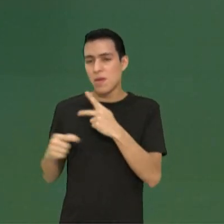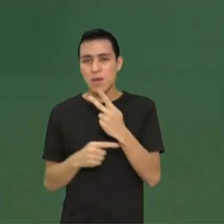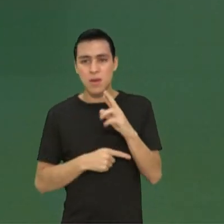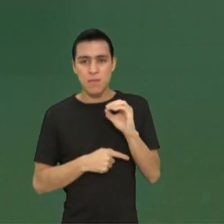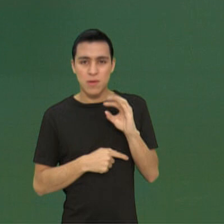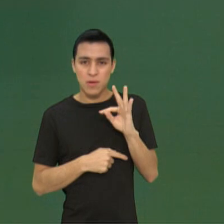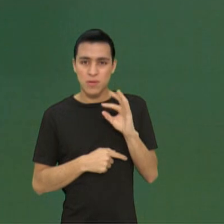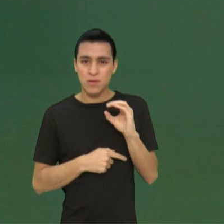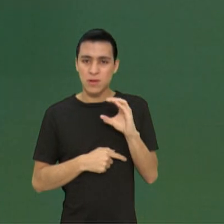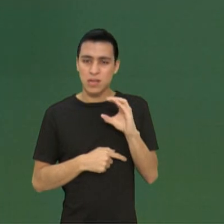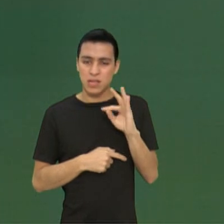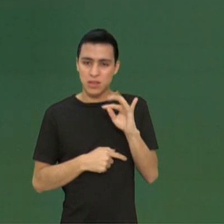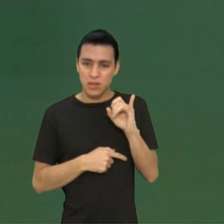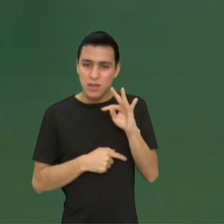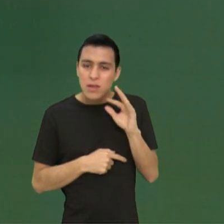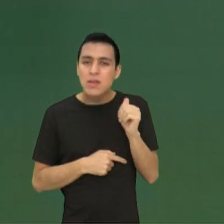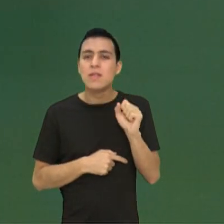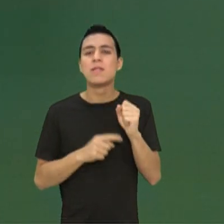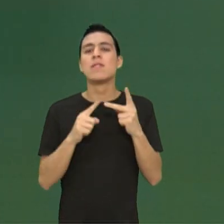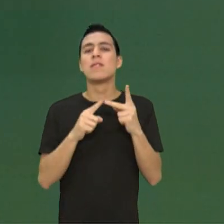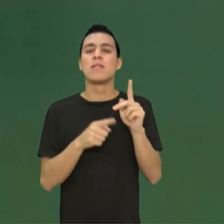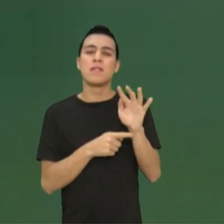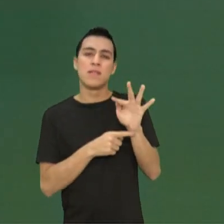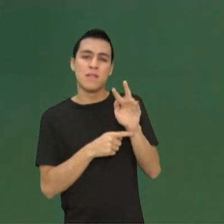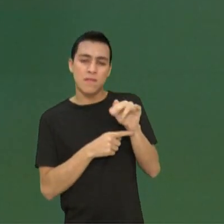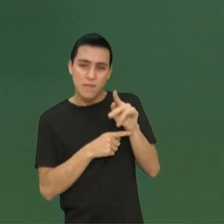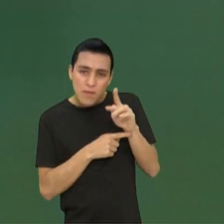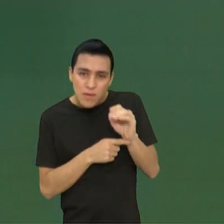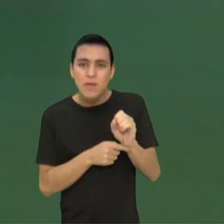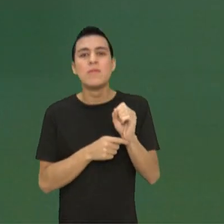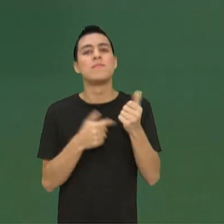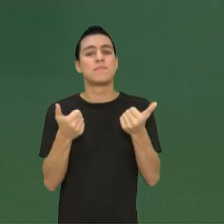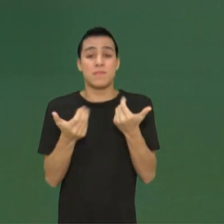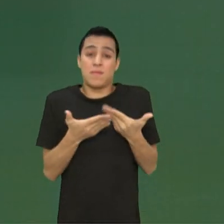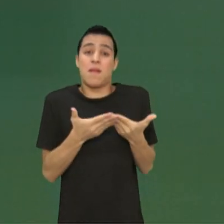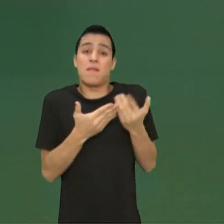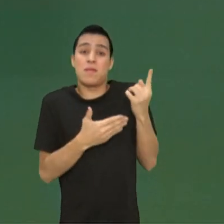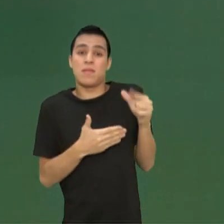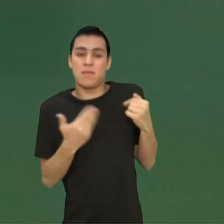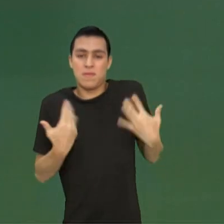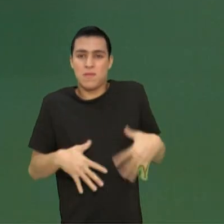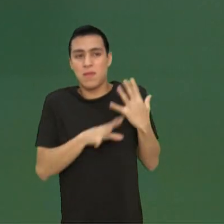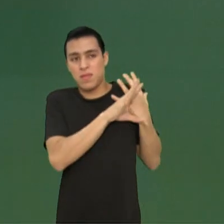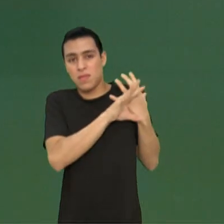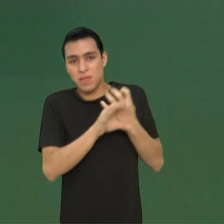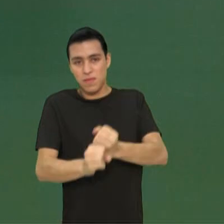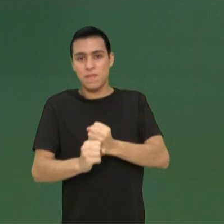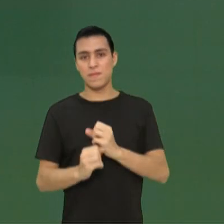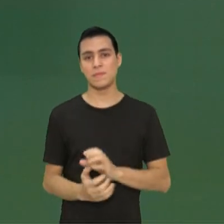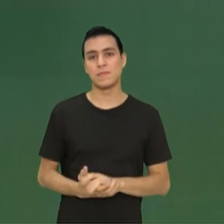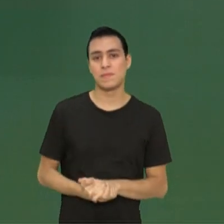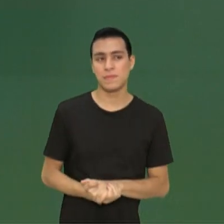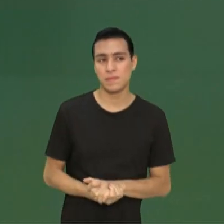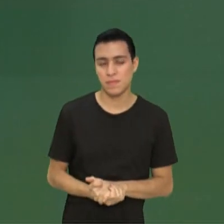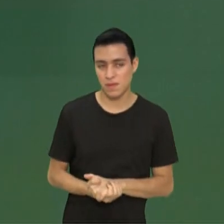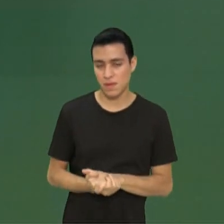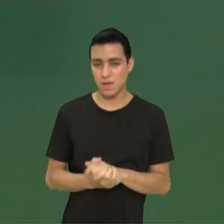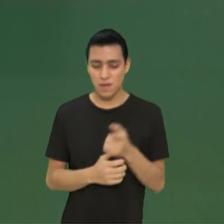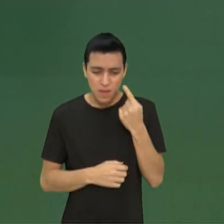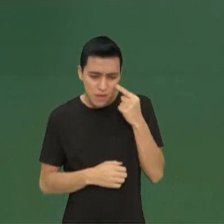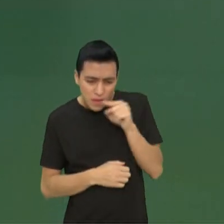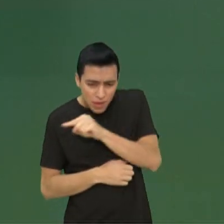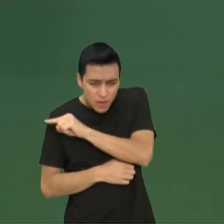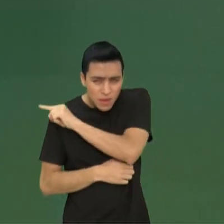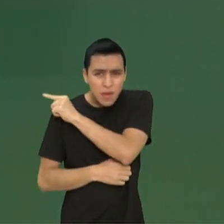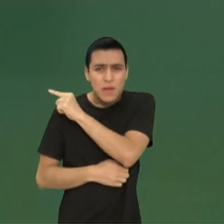fungos. Aula 17. Faz tempo que a gente se conhece, hein? 17 aulas. Os funguinhos